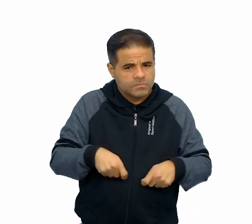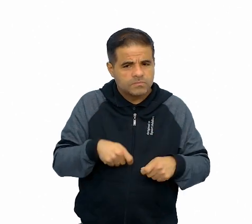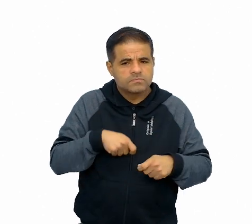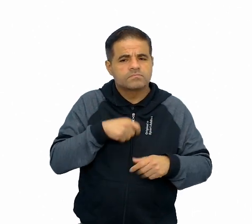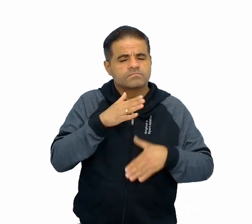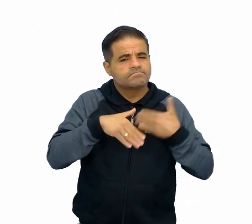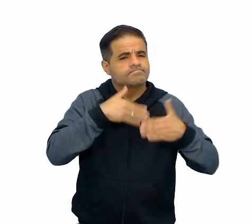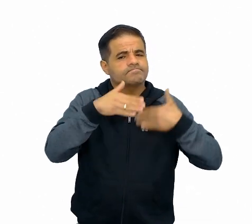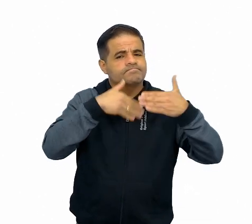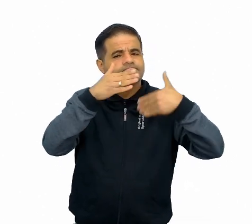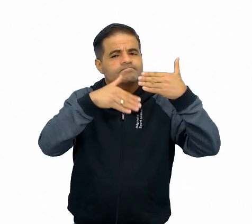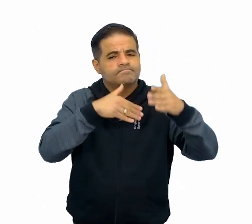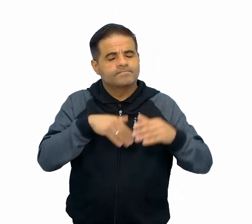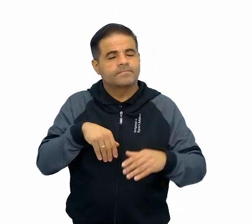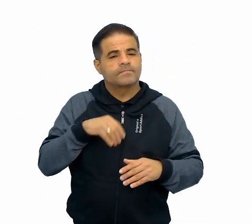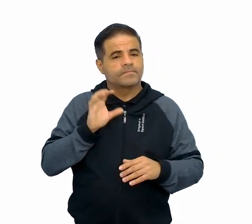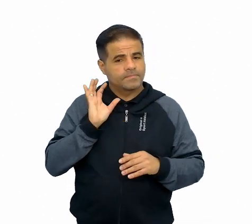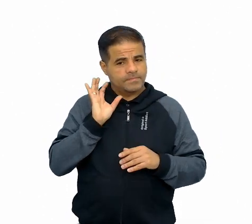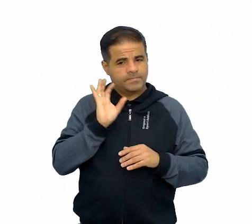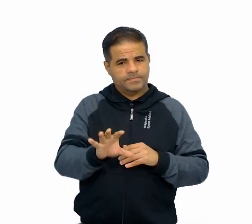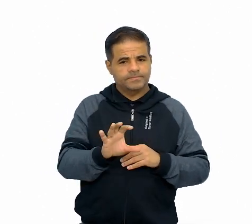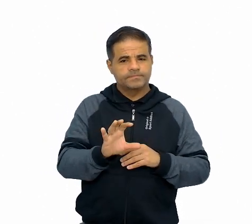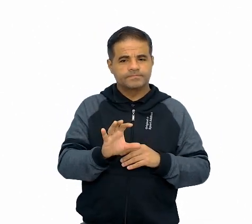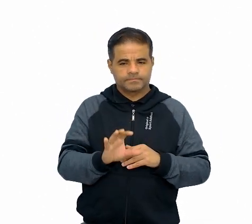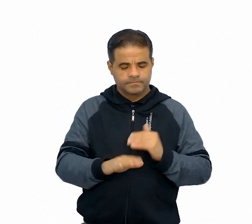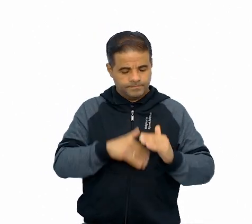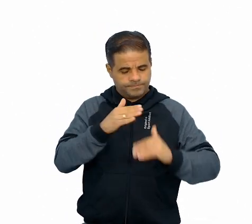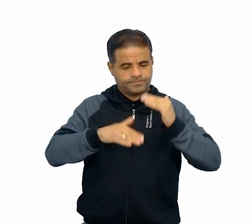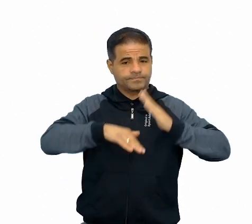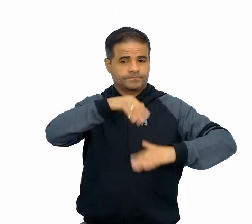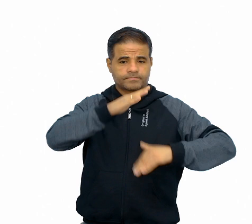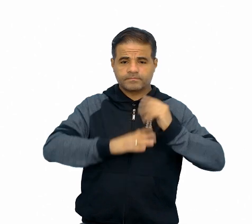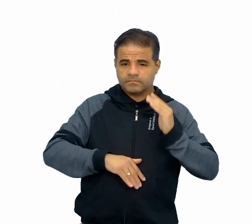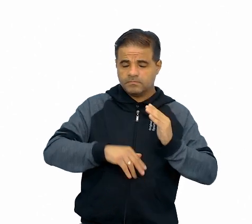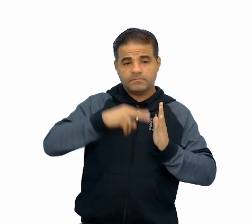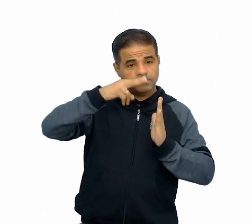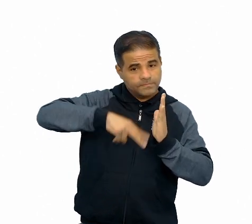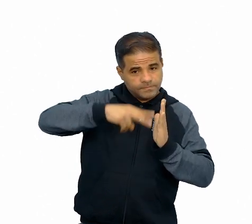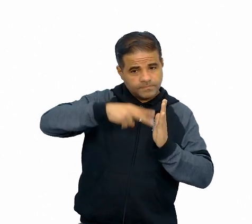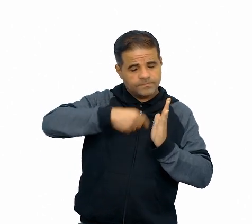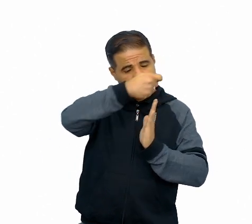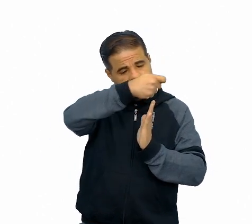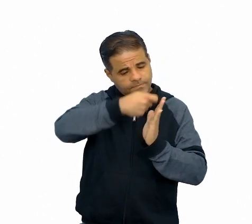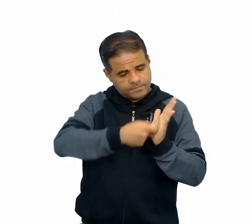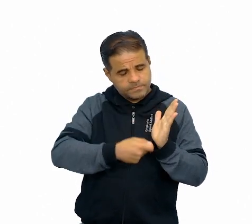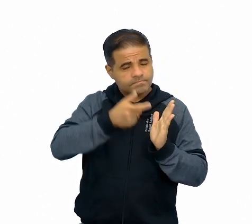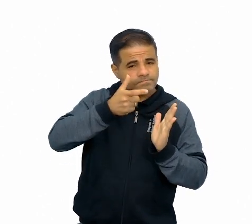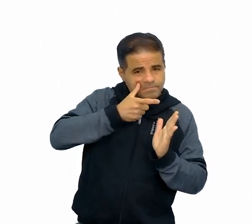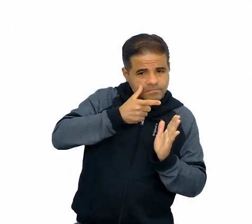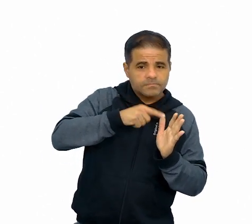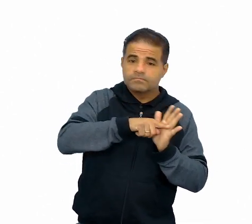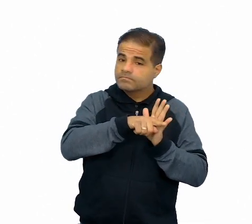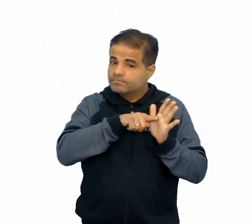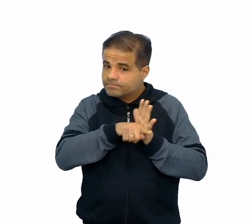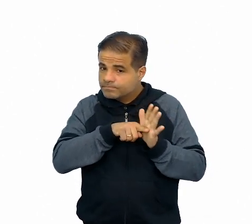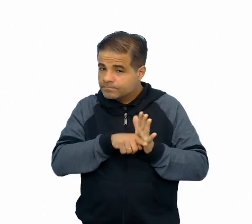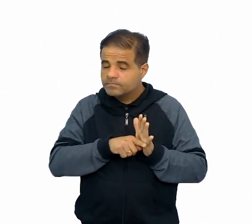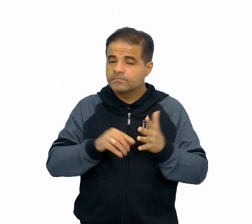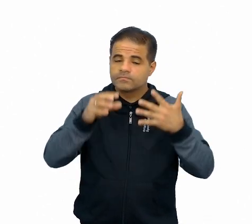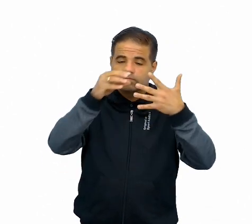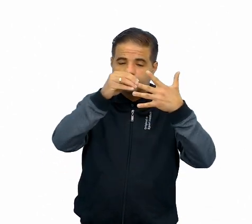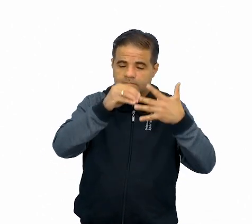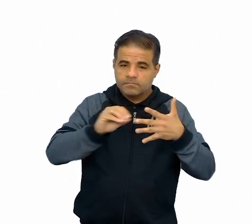avançar em seus saberes e desenvolver as habilidades de leitura, produção escrita, análise linguística